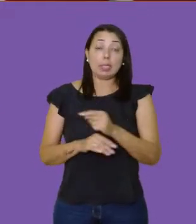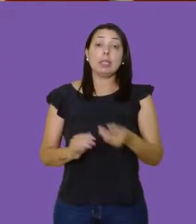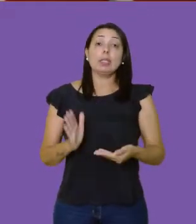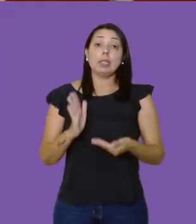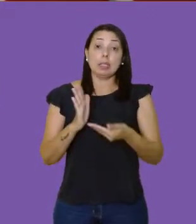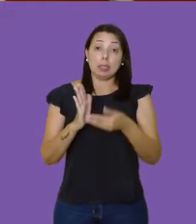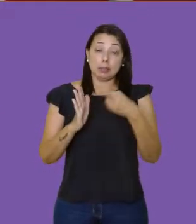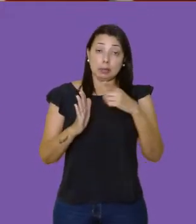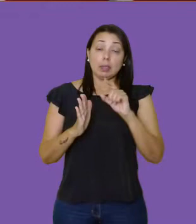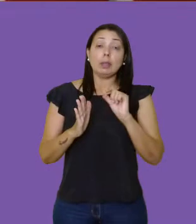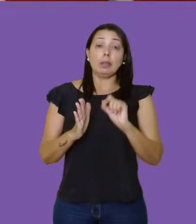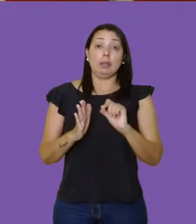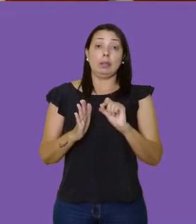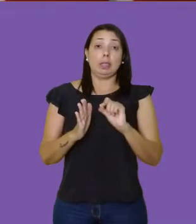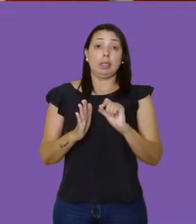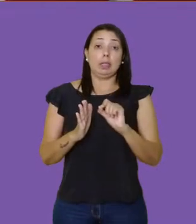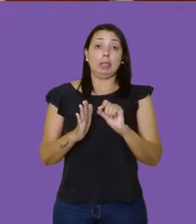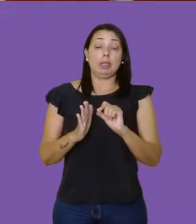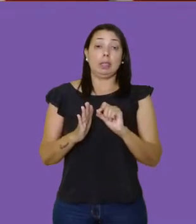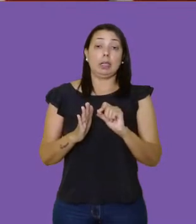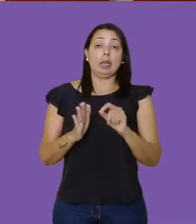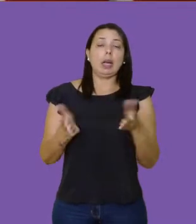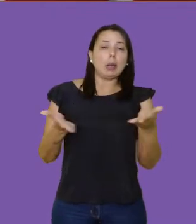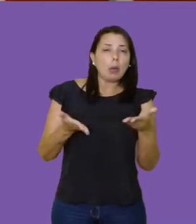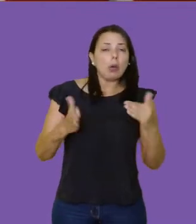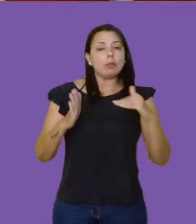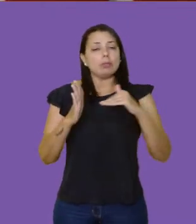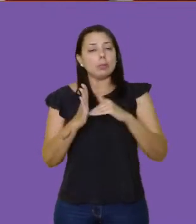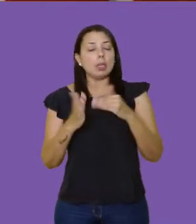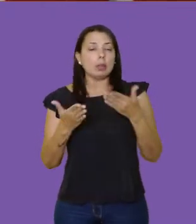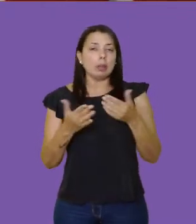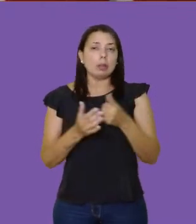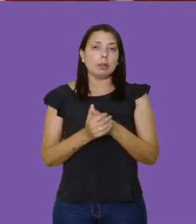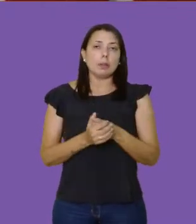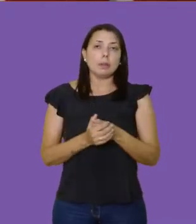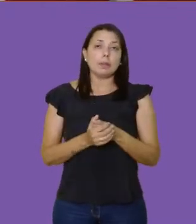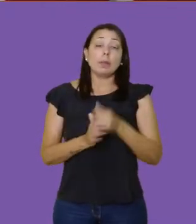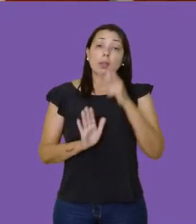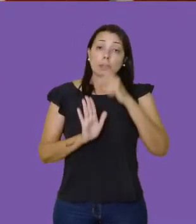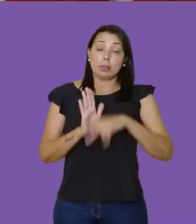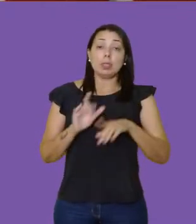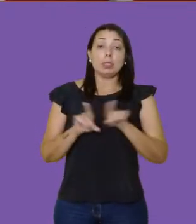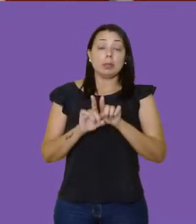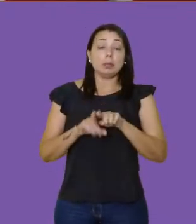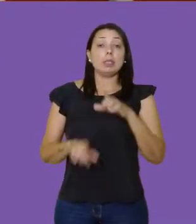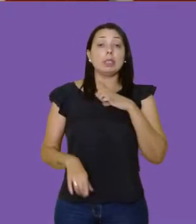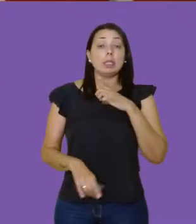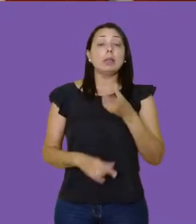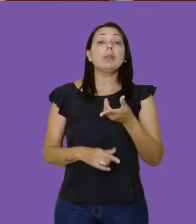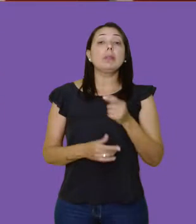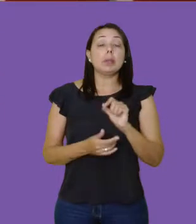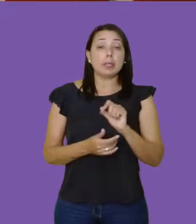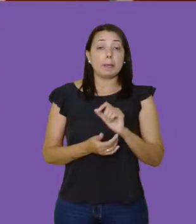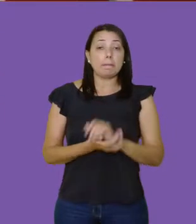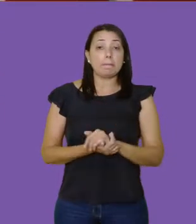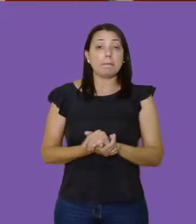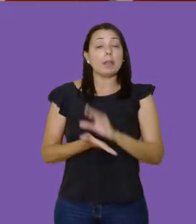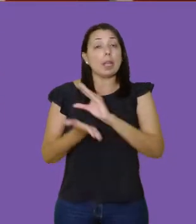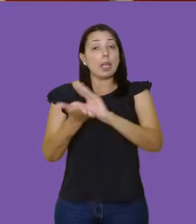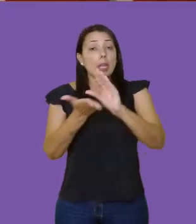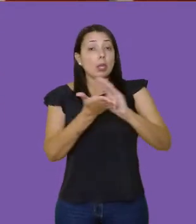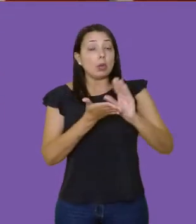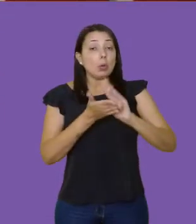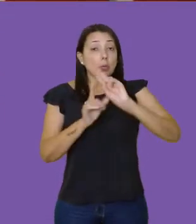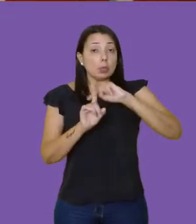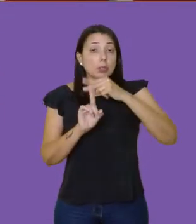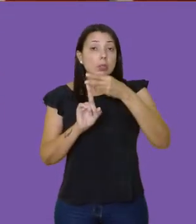vai ser encaminhado para o Senado, enfim, esse projeto também tem a destinação de recursos em dobro